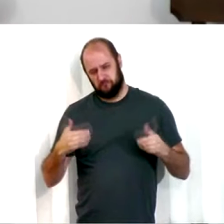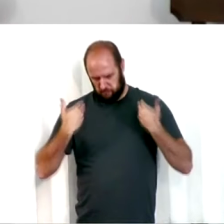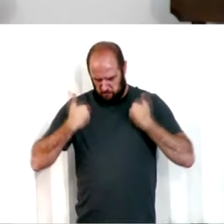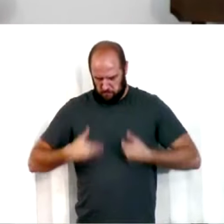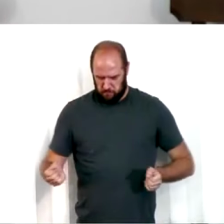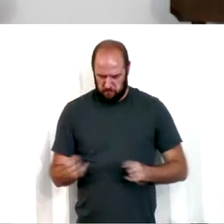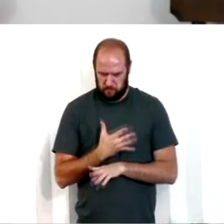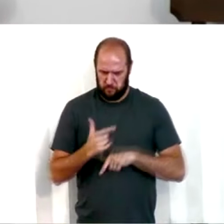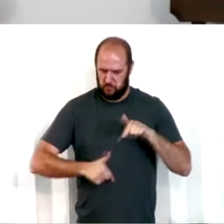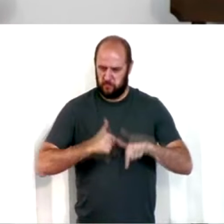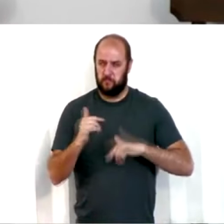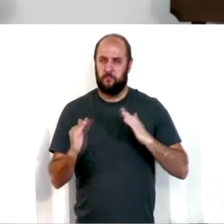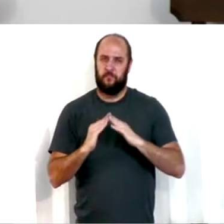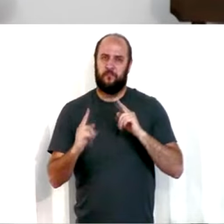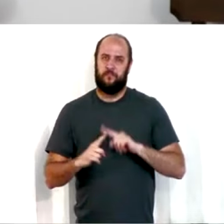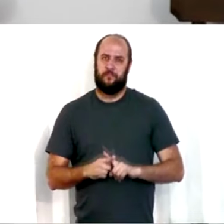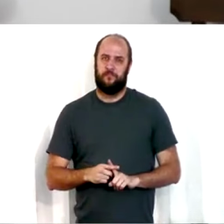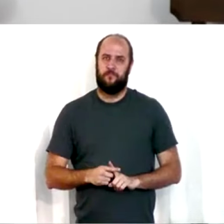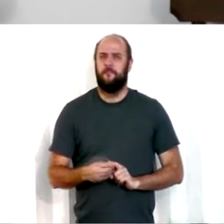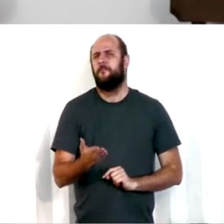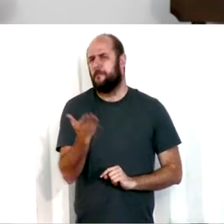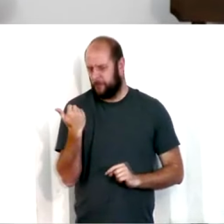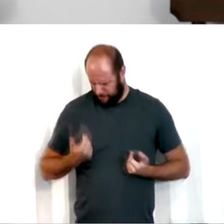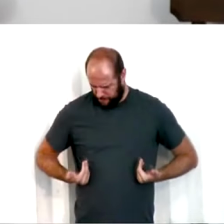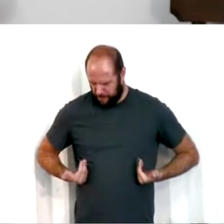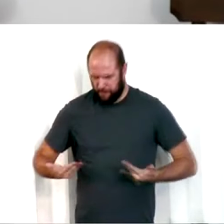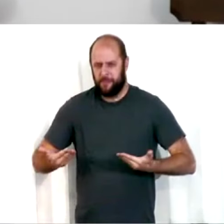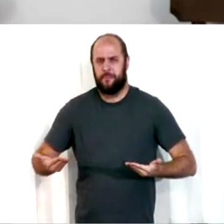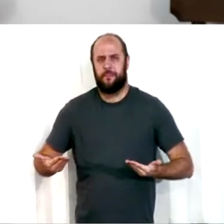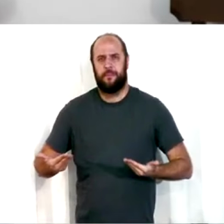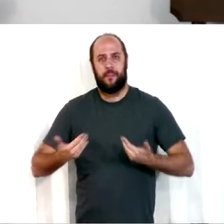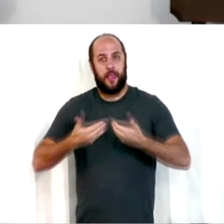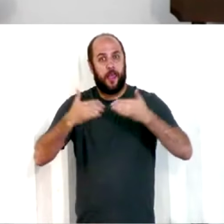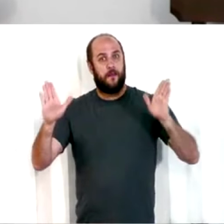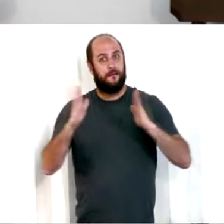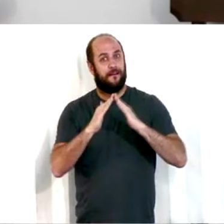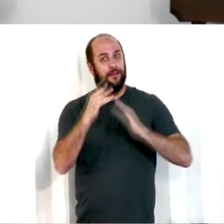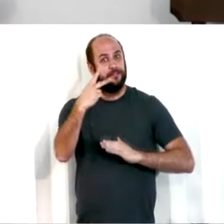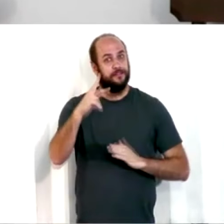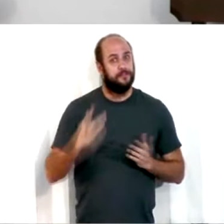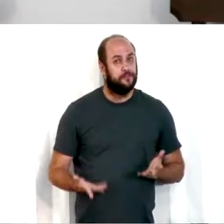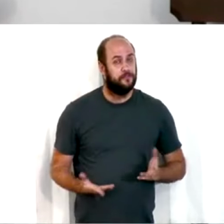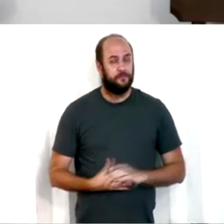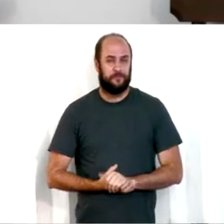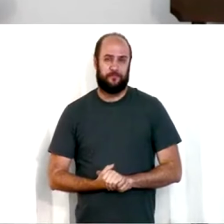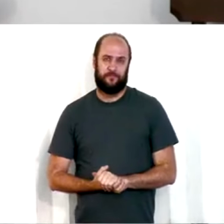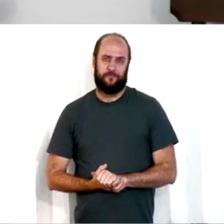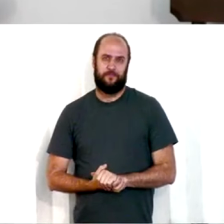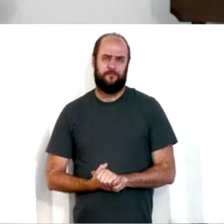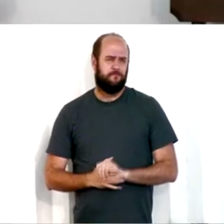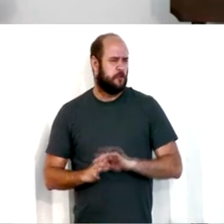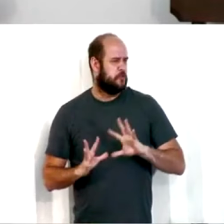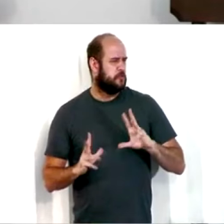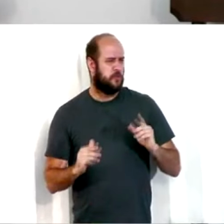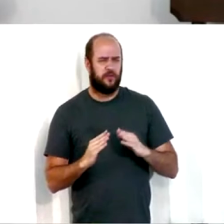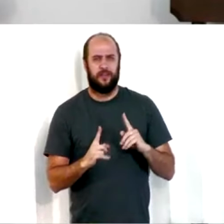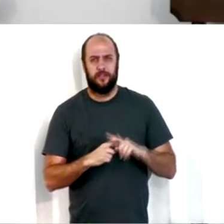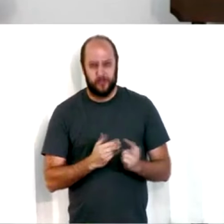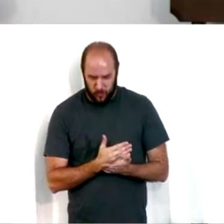igreja. Disponha-se a sofrer pela igreja. Abra sua casa. Praticamente todas as igrejas presbiterianas